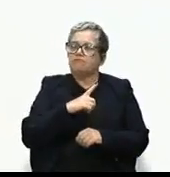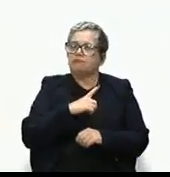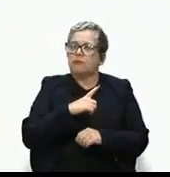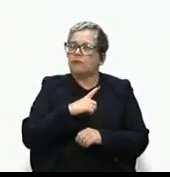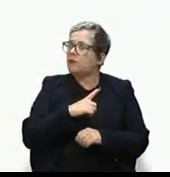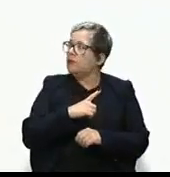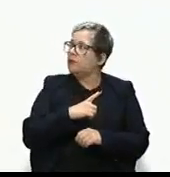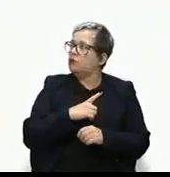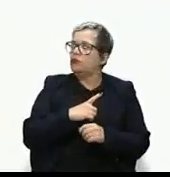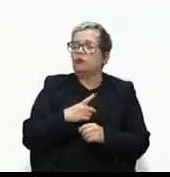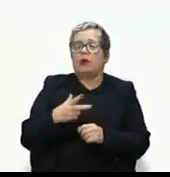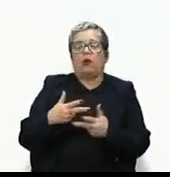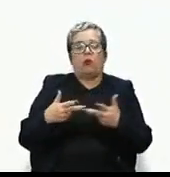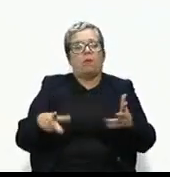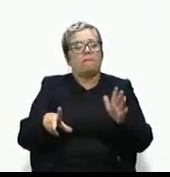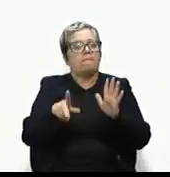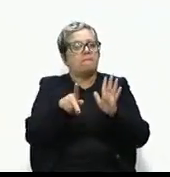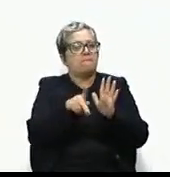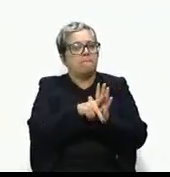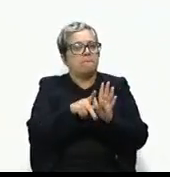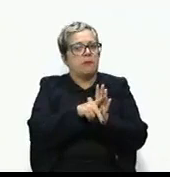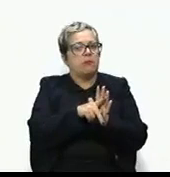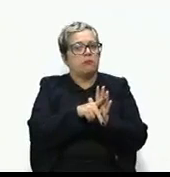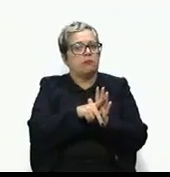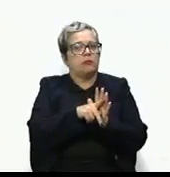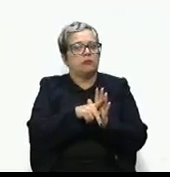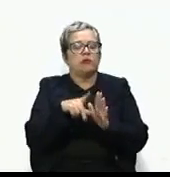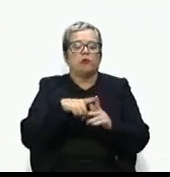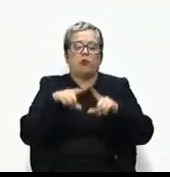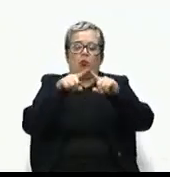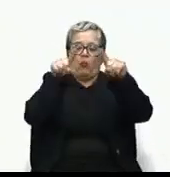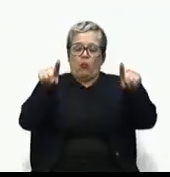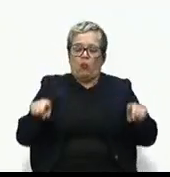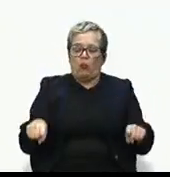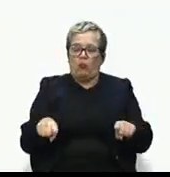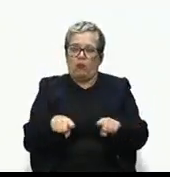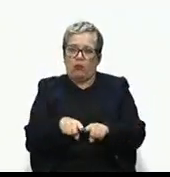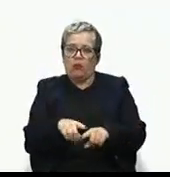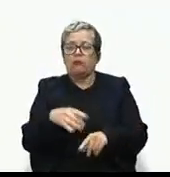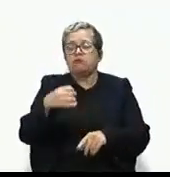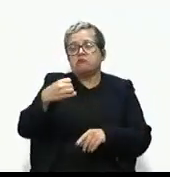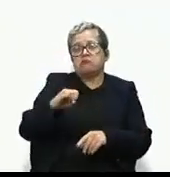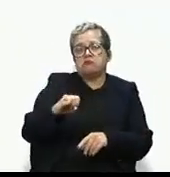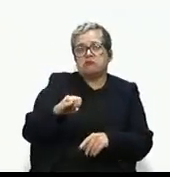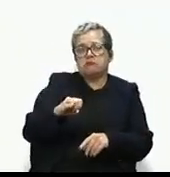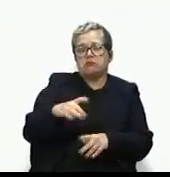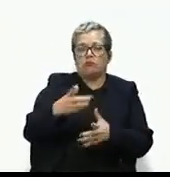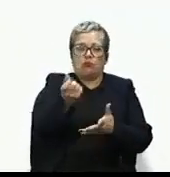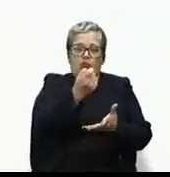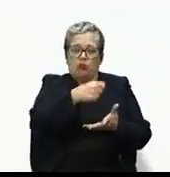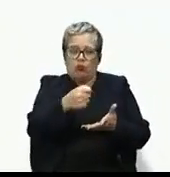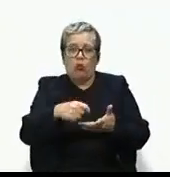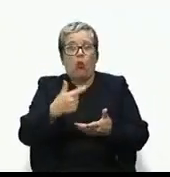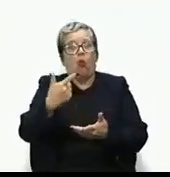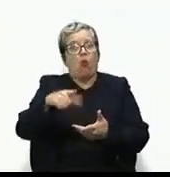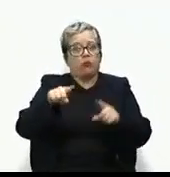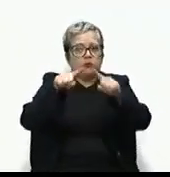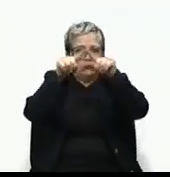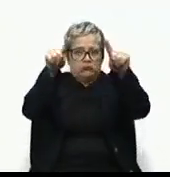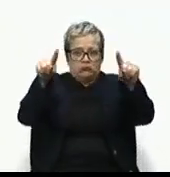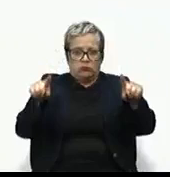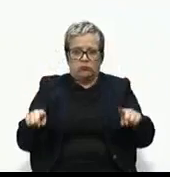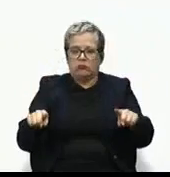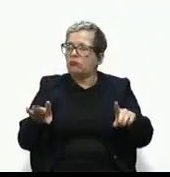esse caso particular aí de ter uma matriz quadrada. Se nós pegarmos uma outra matriz